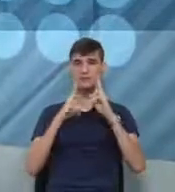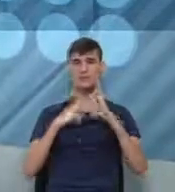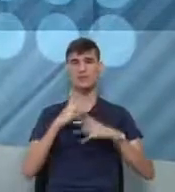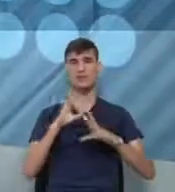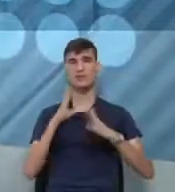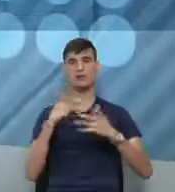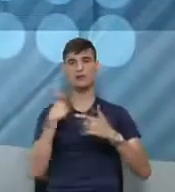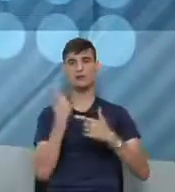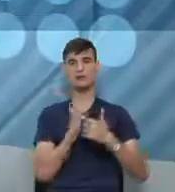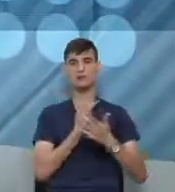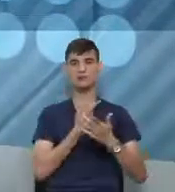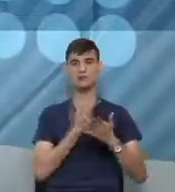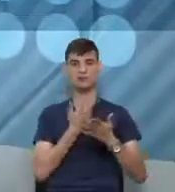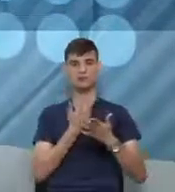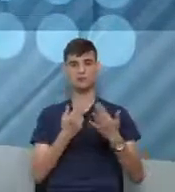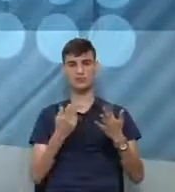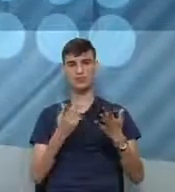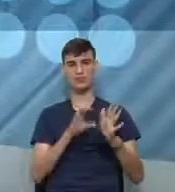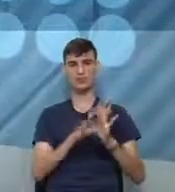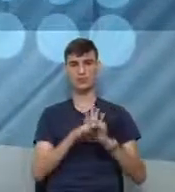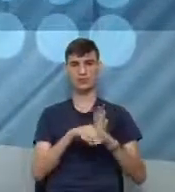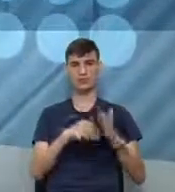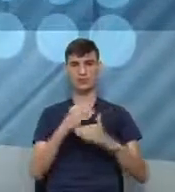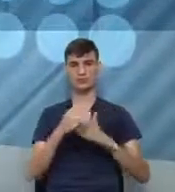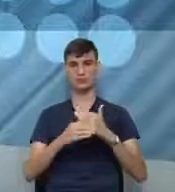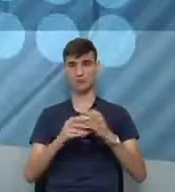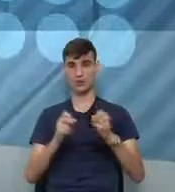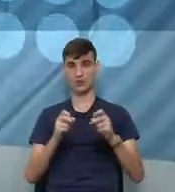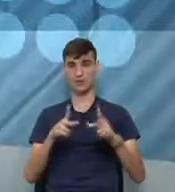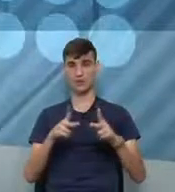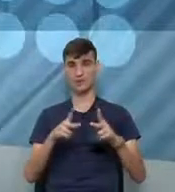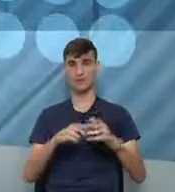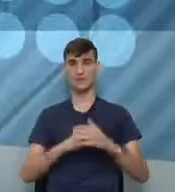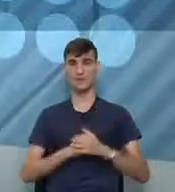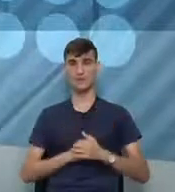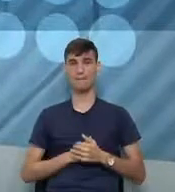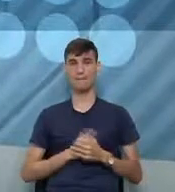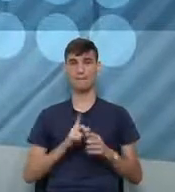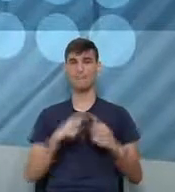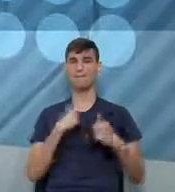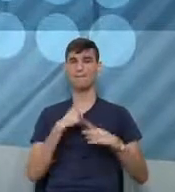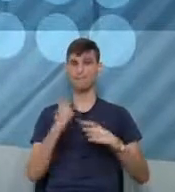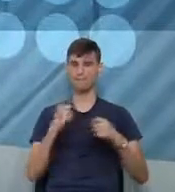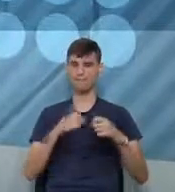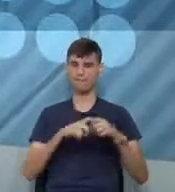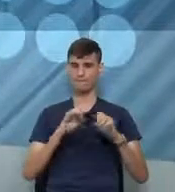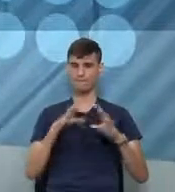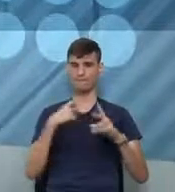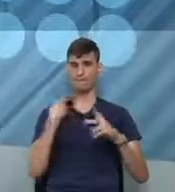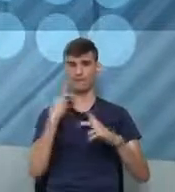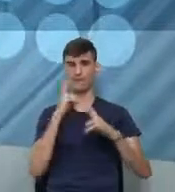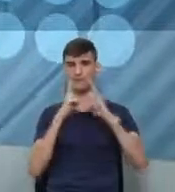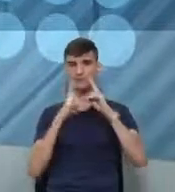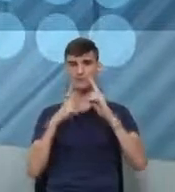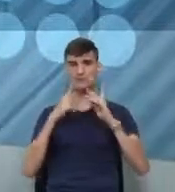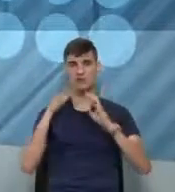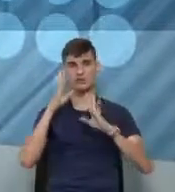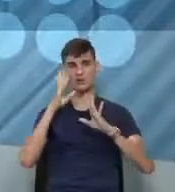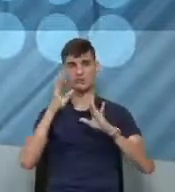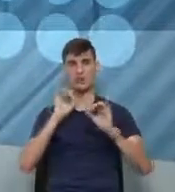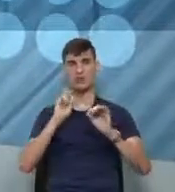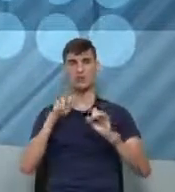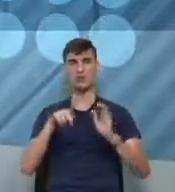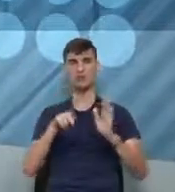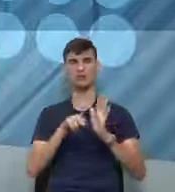resolver os coeficientes das séries de Fourier. Tudo bem? Mas eu vou dar uma retomada para que a gente possa, pelo menos, relembrar o que